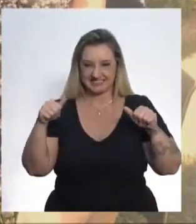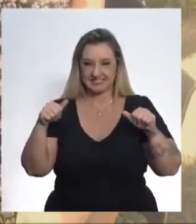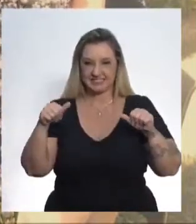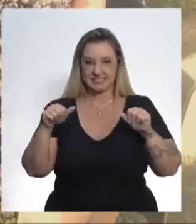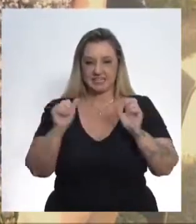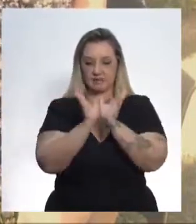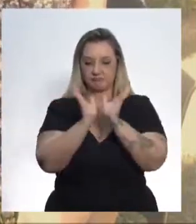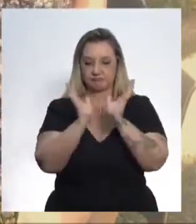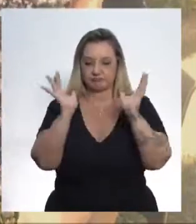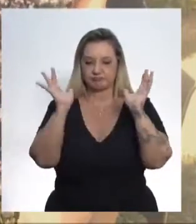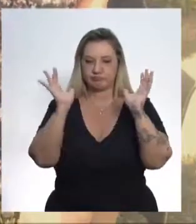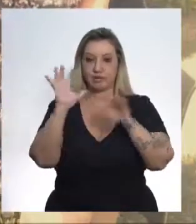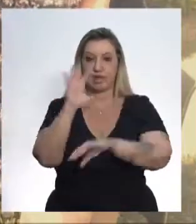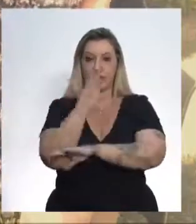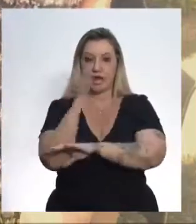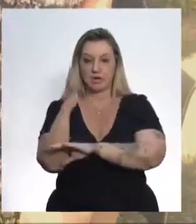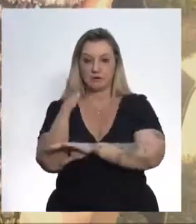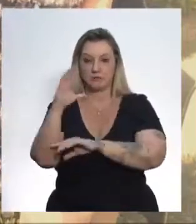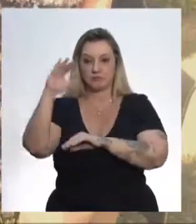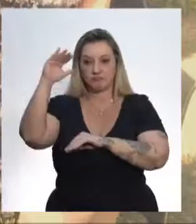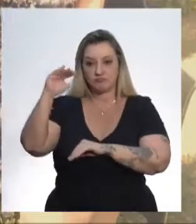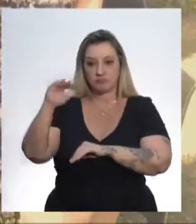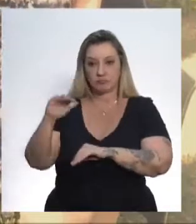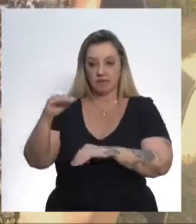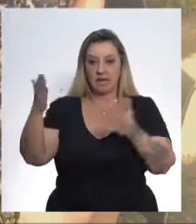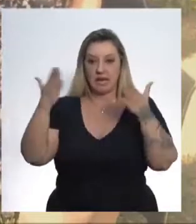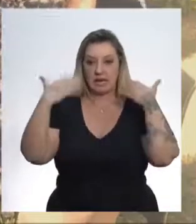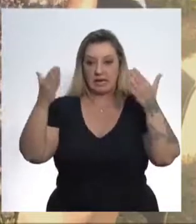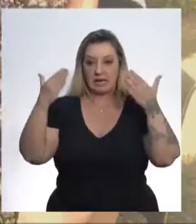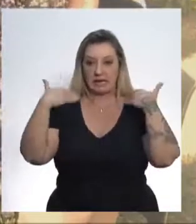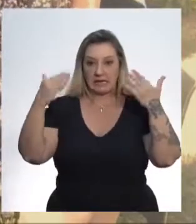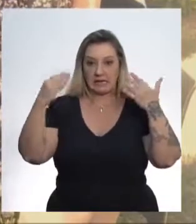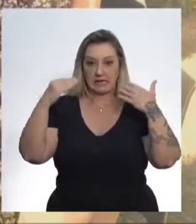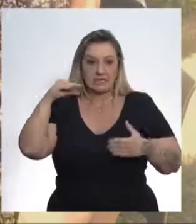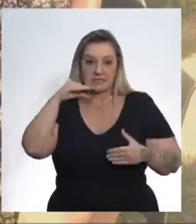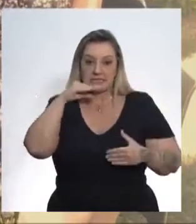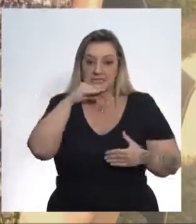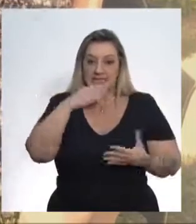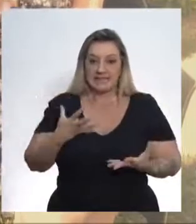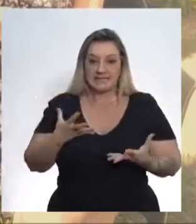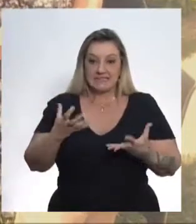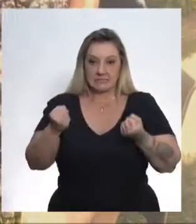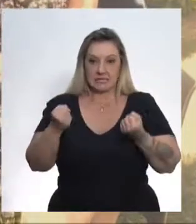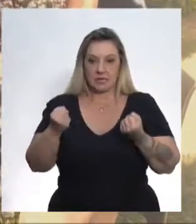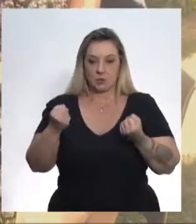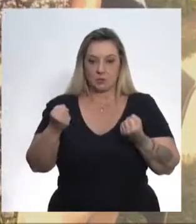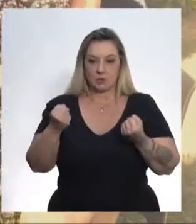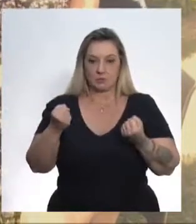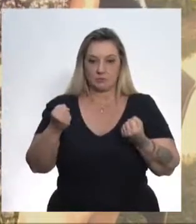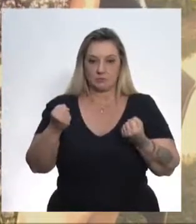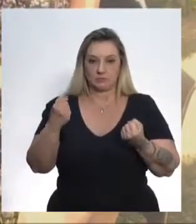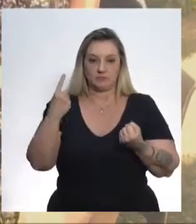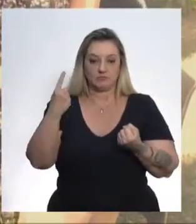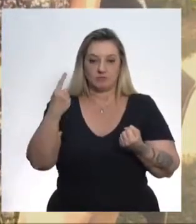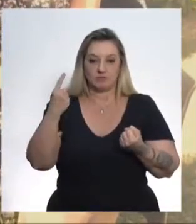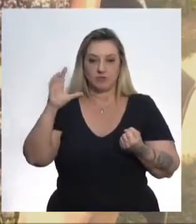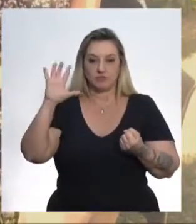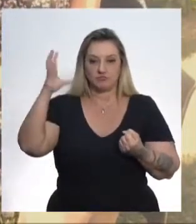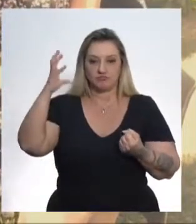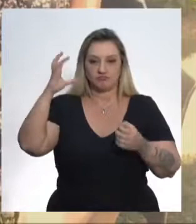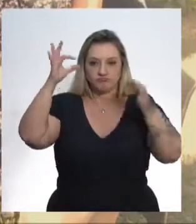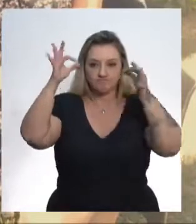árvores menores. O clima é quente e principalmente seco, com uma estação chuvosa bem